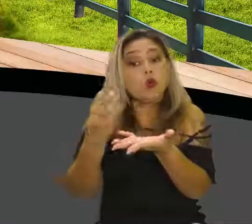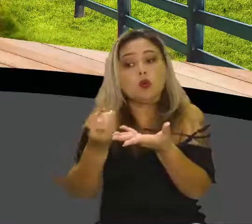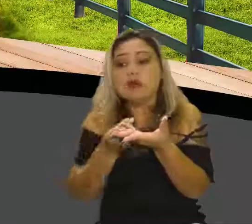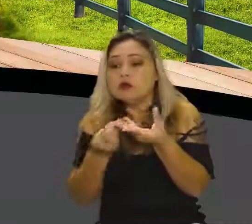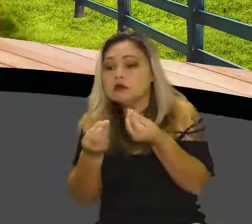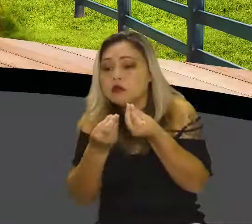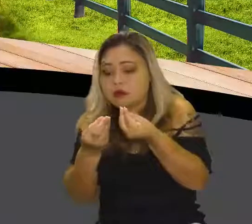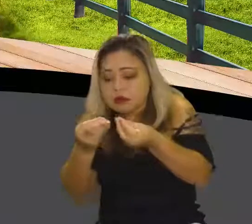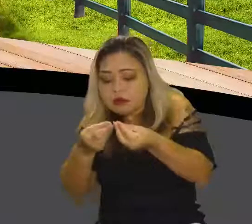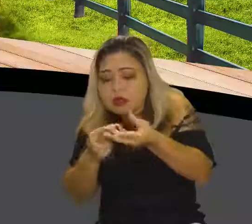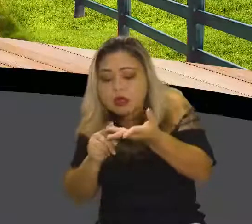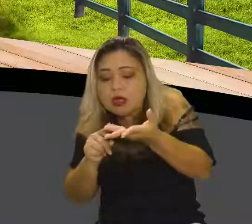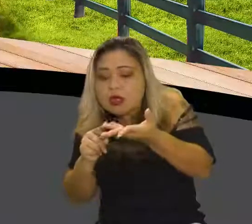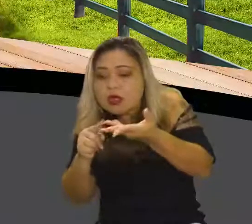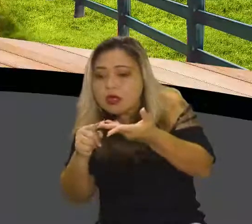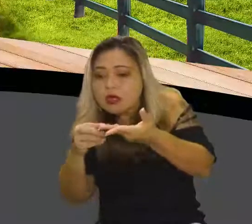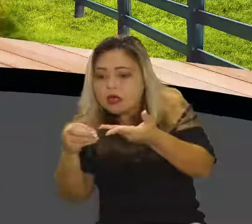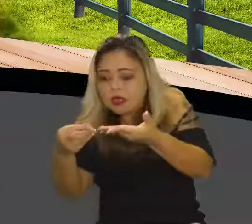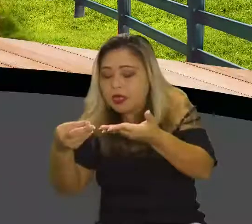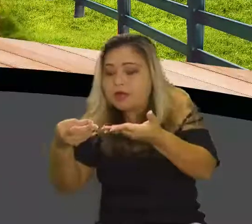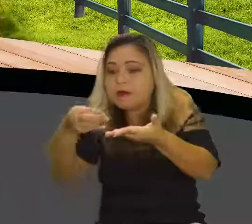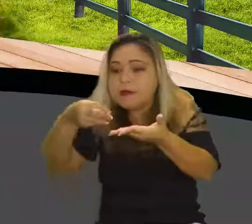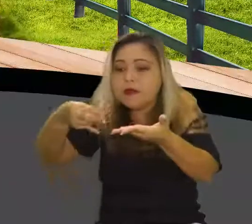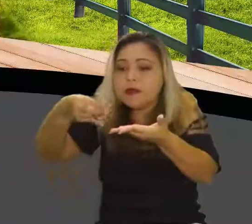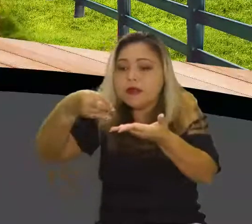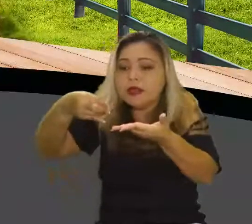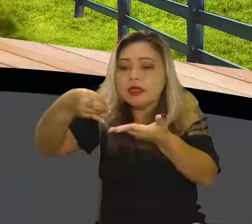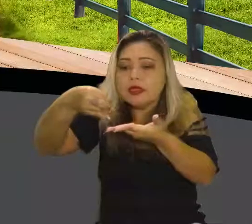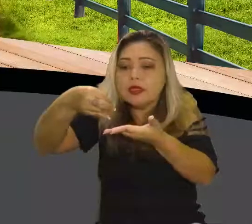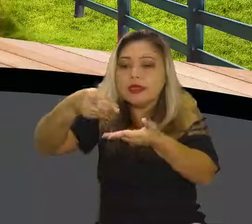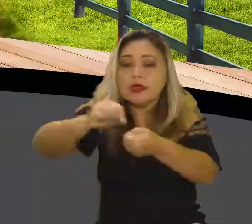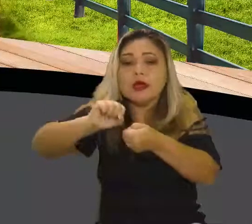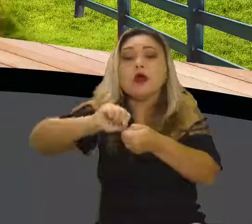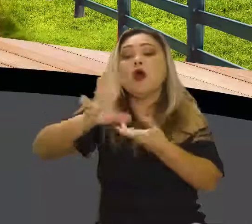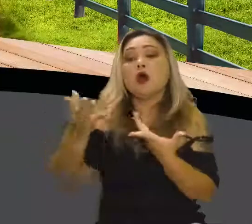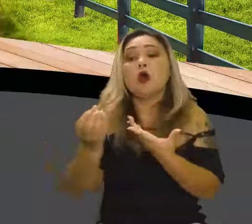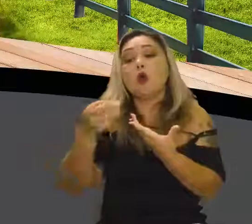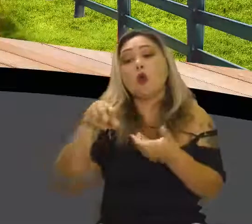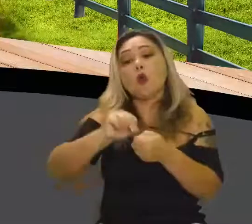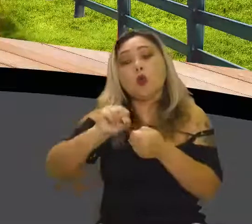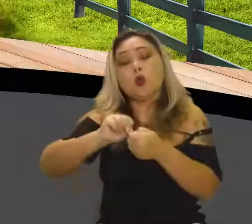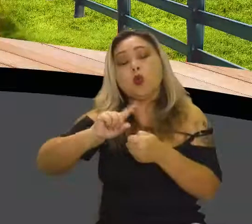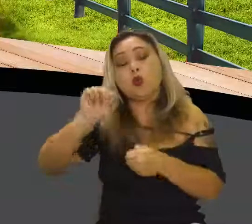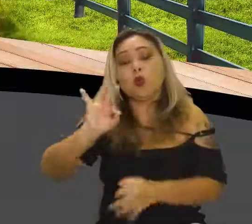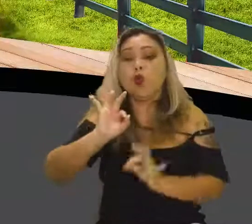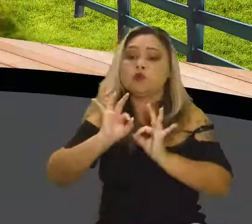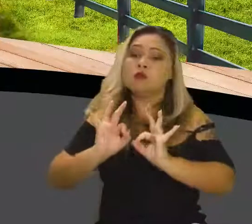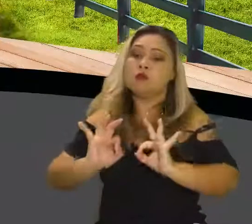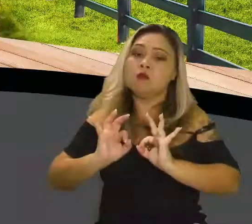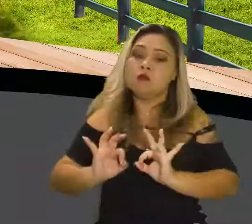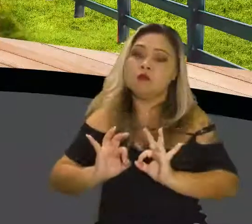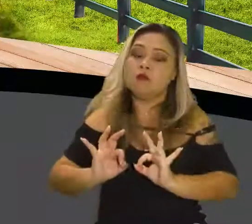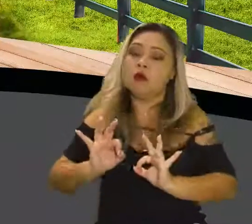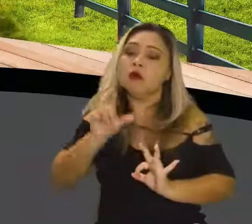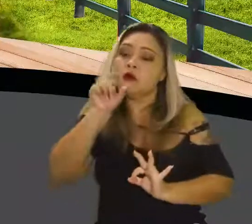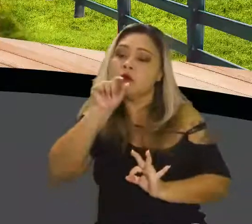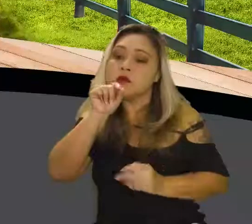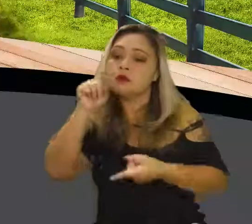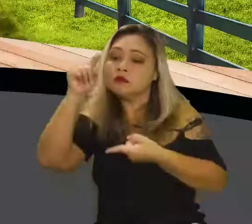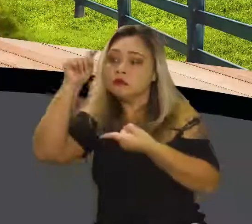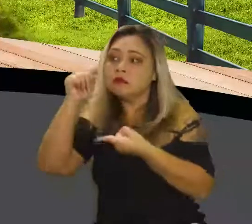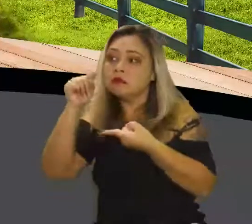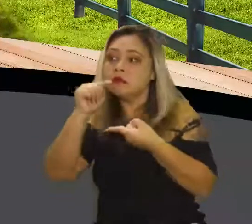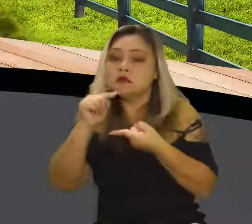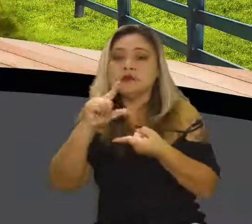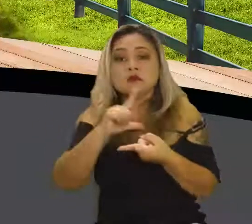oleaginosas. Então o ovo, ele tem um ovo da codorna, tem um colesterol excelente. Que